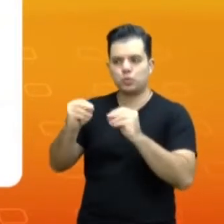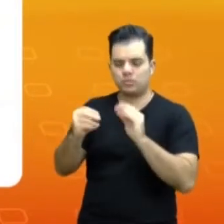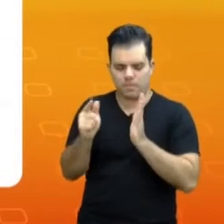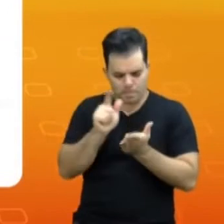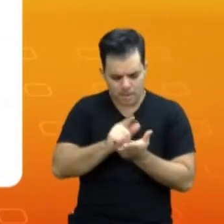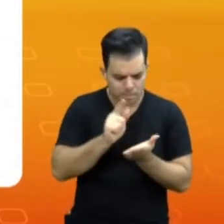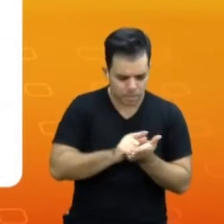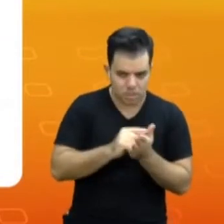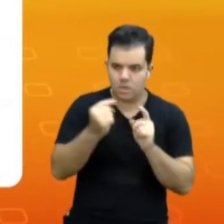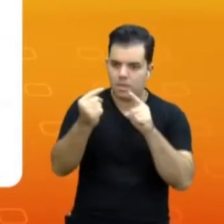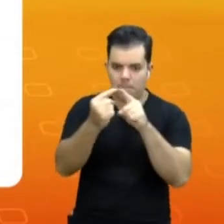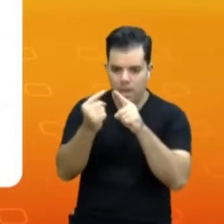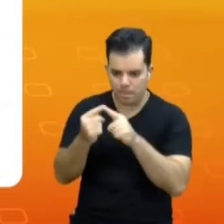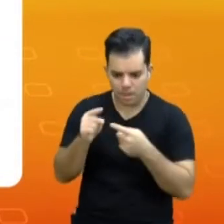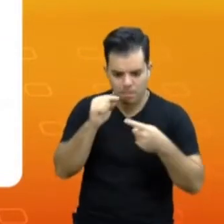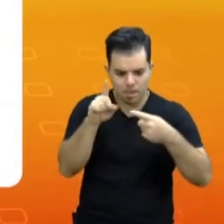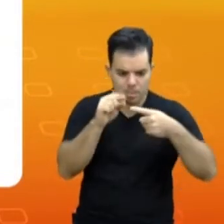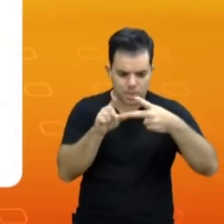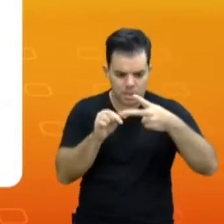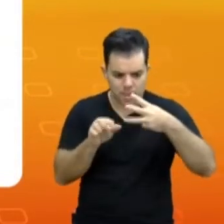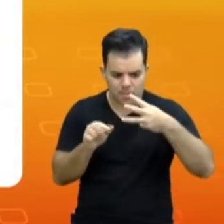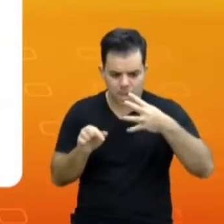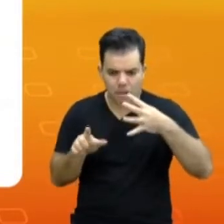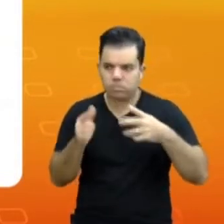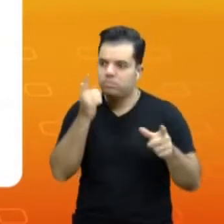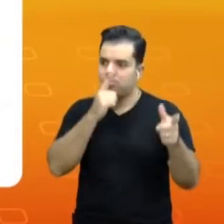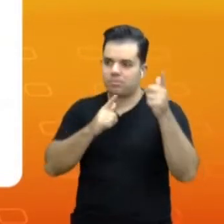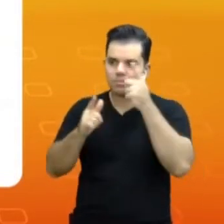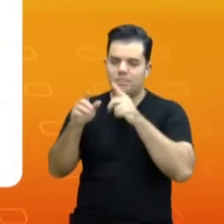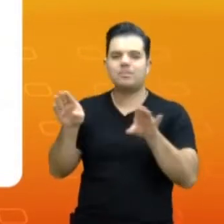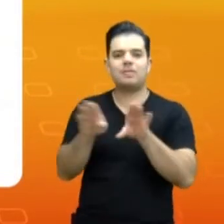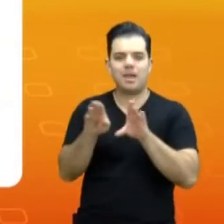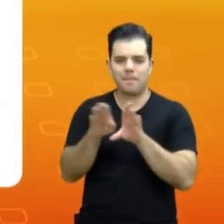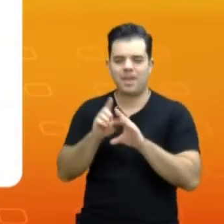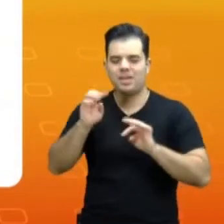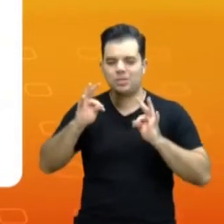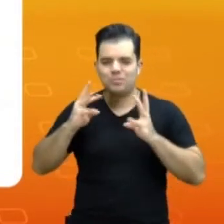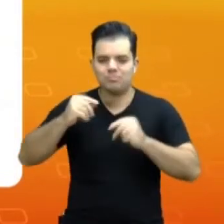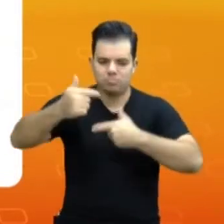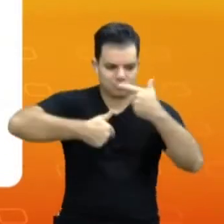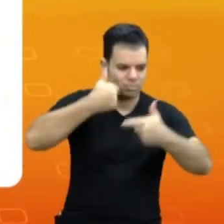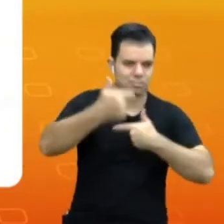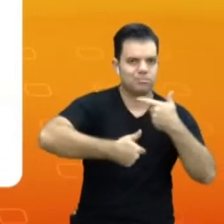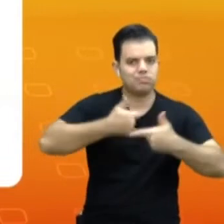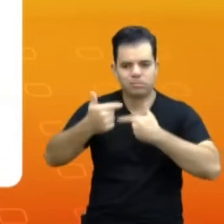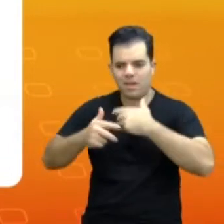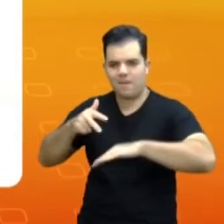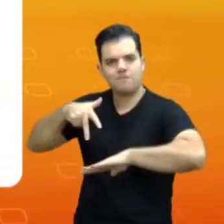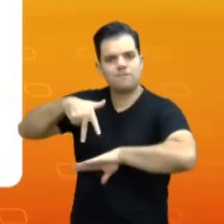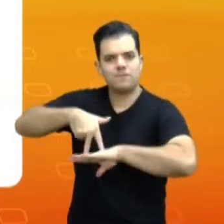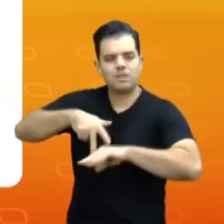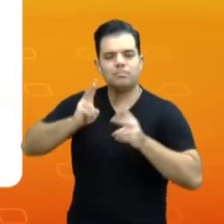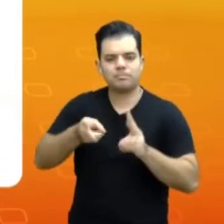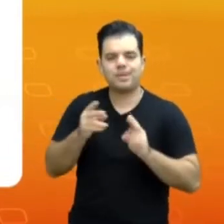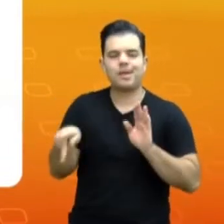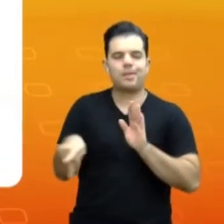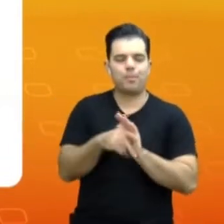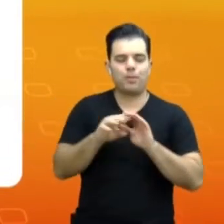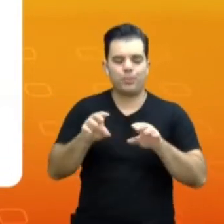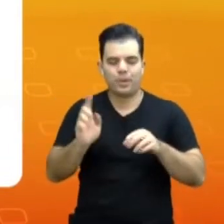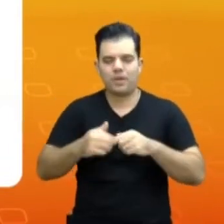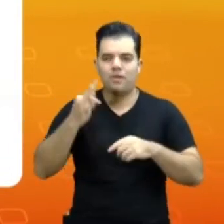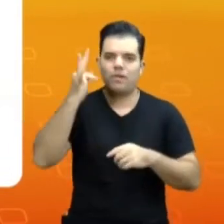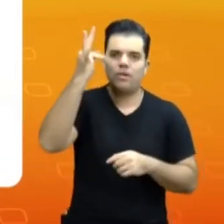prática. E eu acredito muito que a efetividade aqui presente, ela vai perdurar para uma Copa do Mundo, ela